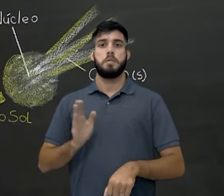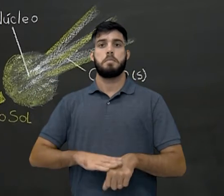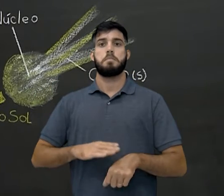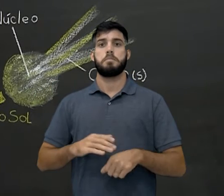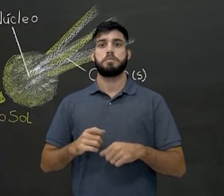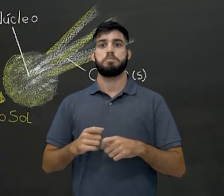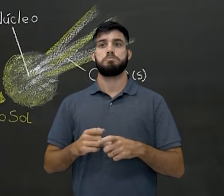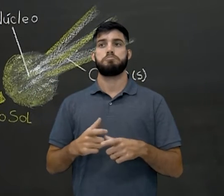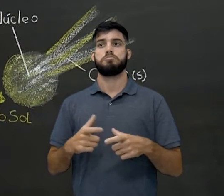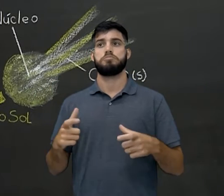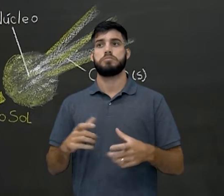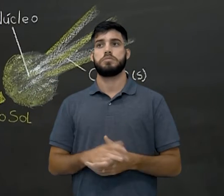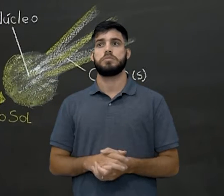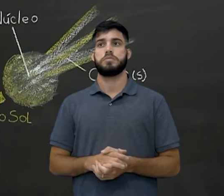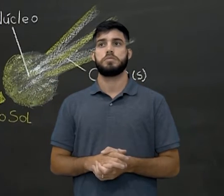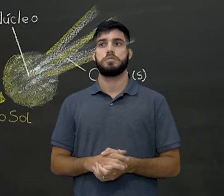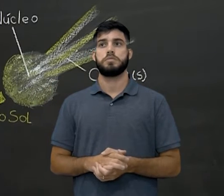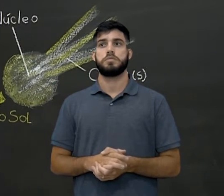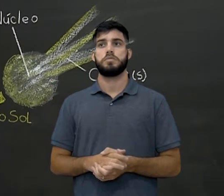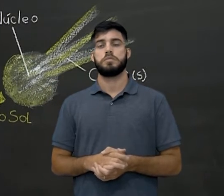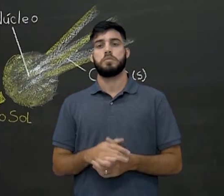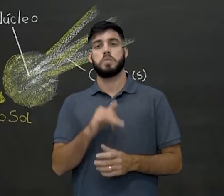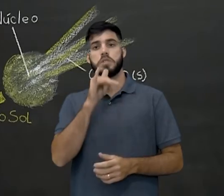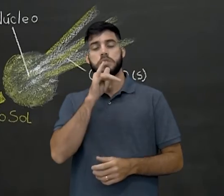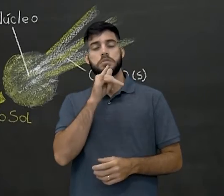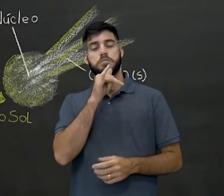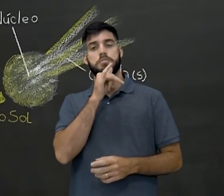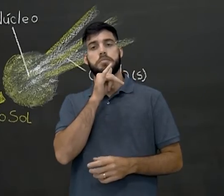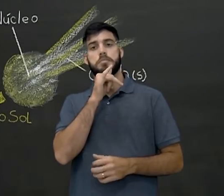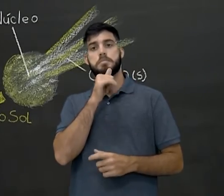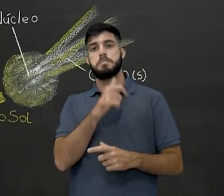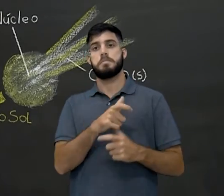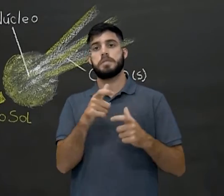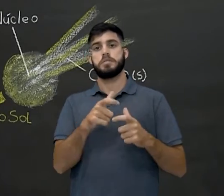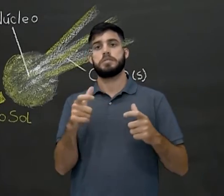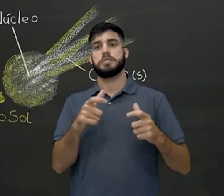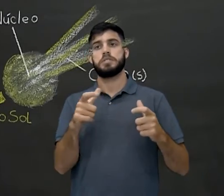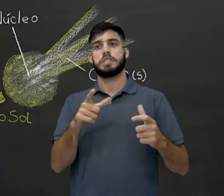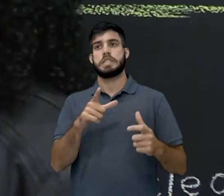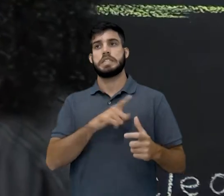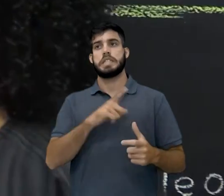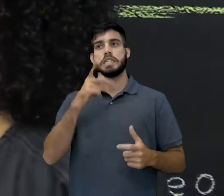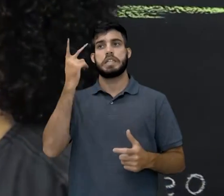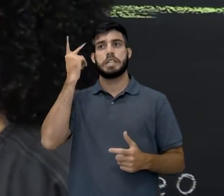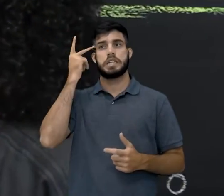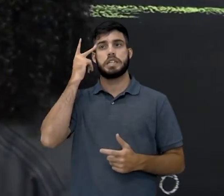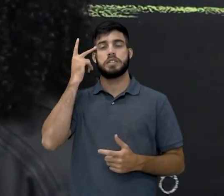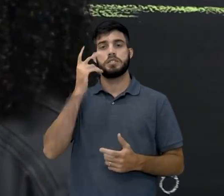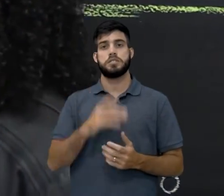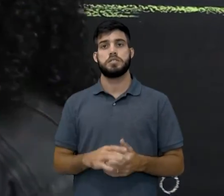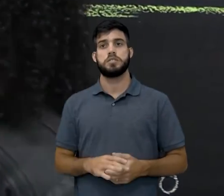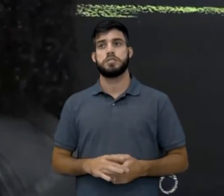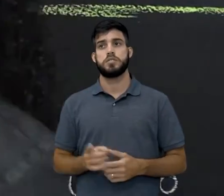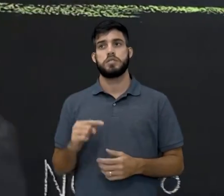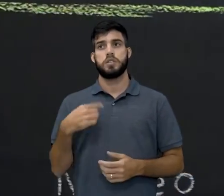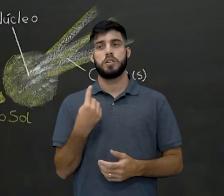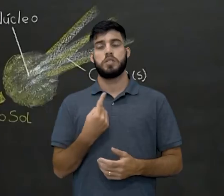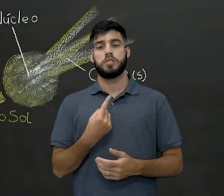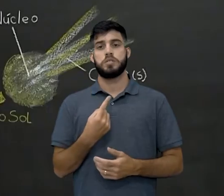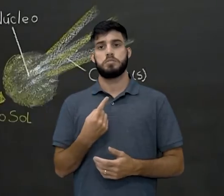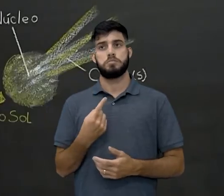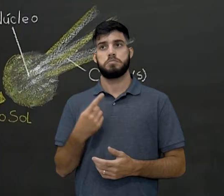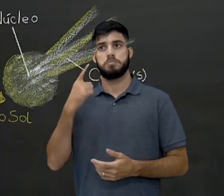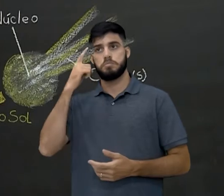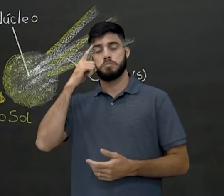Vênus. Então, você fala, poxa, a maioria tem satélites naturais, as chamadas luas. E quando a gente pega aqui,